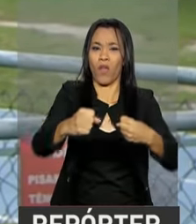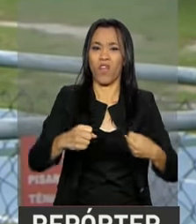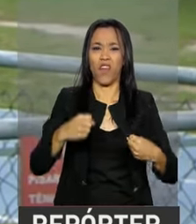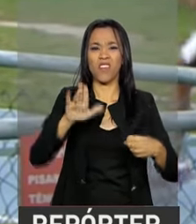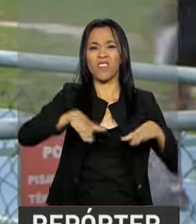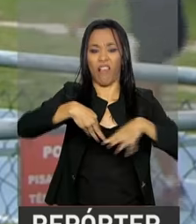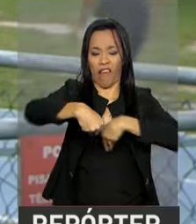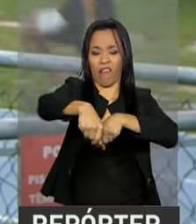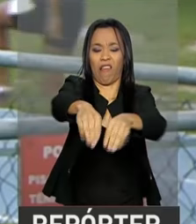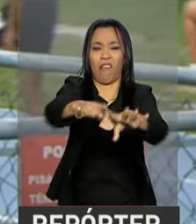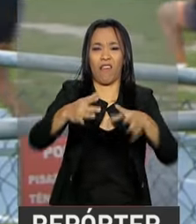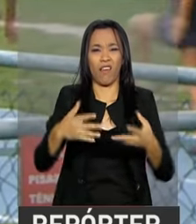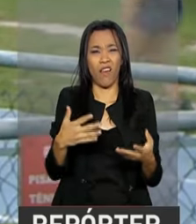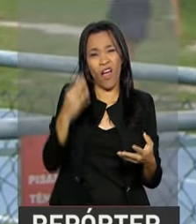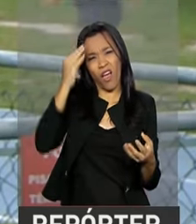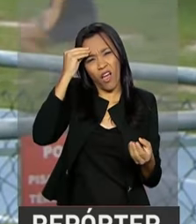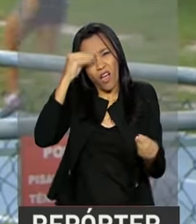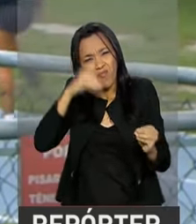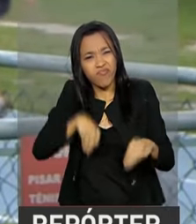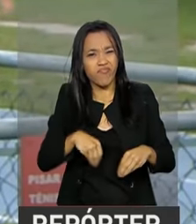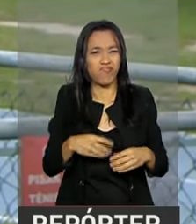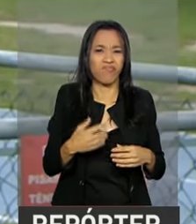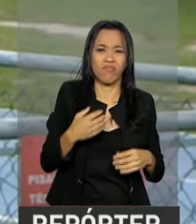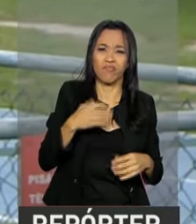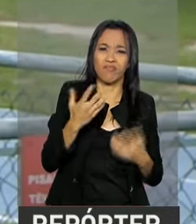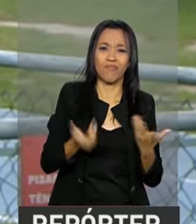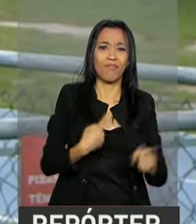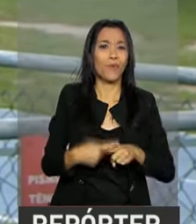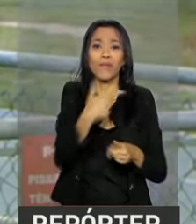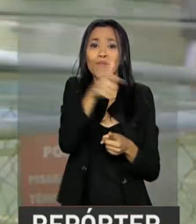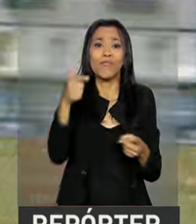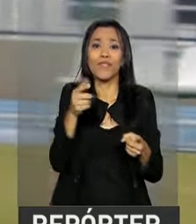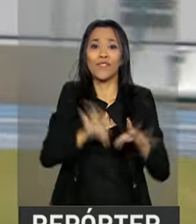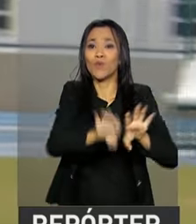e acaba desmotivando por falta de